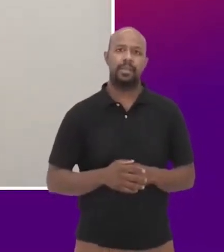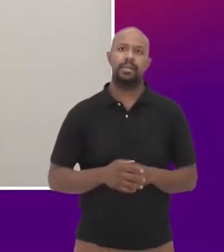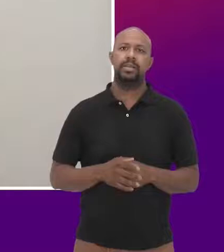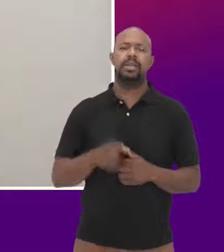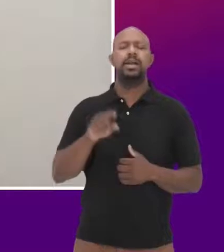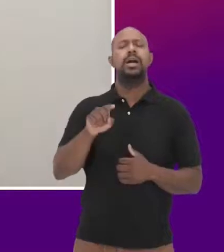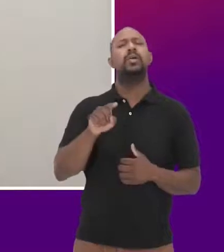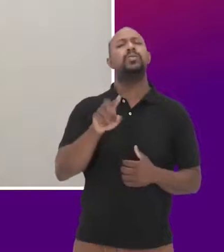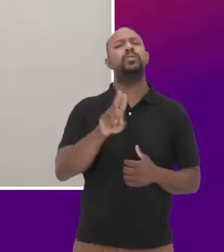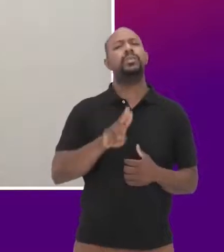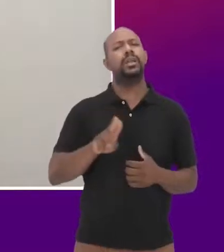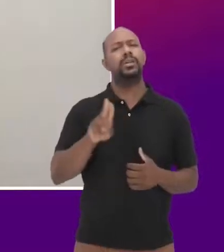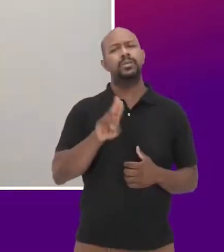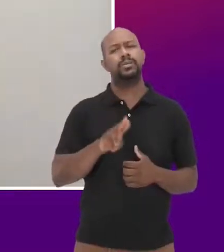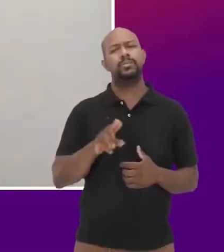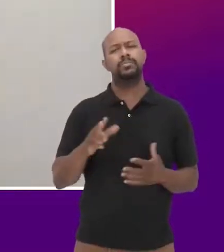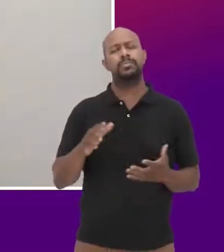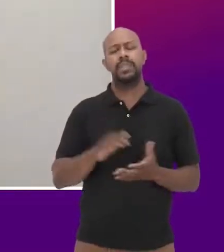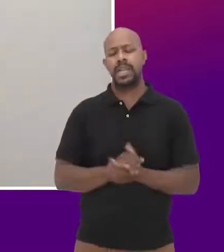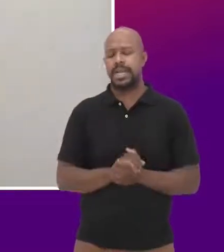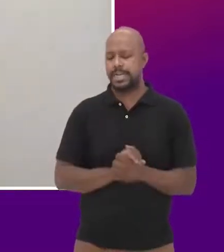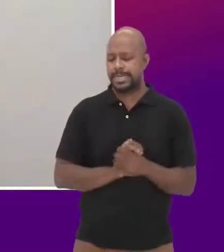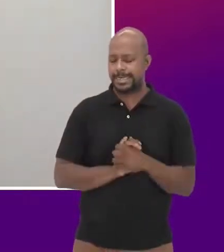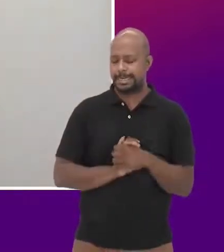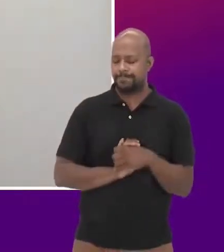Usando um erro.